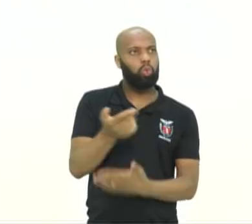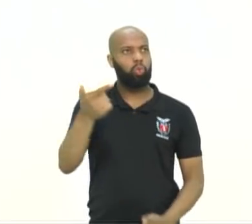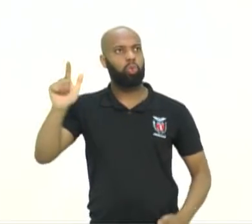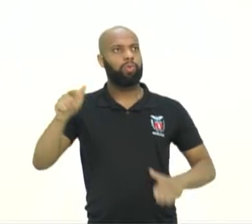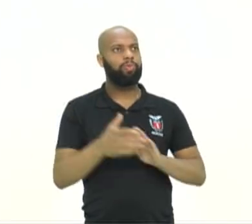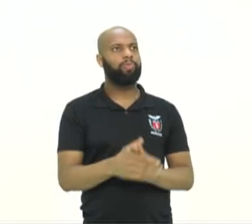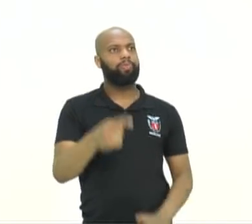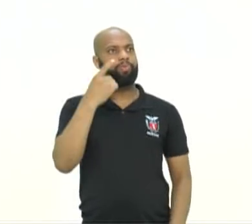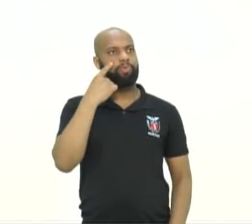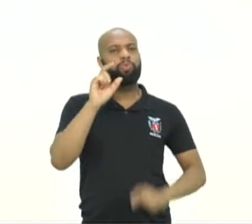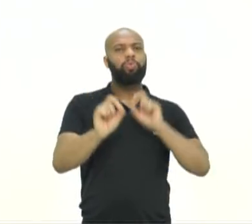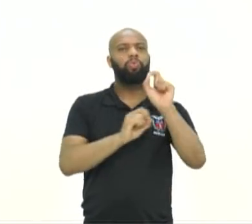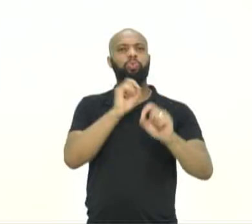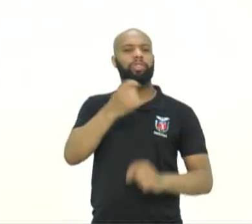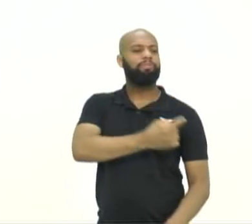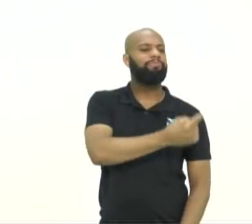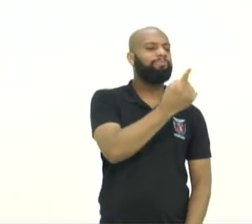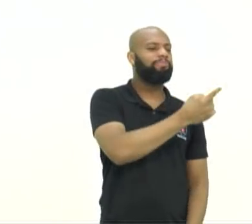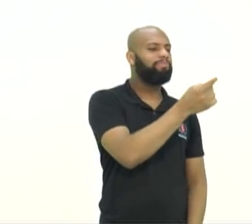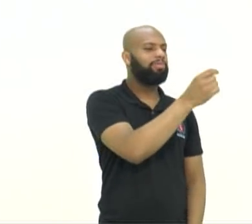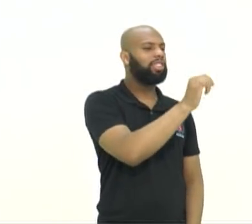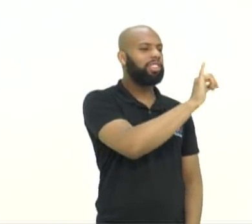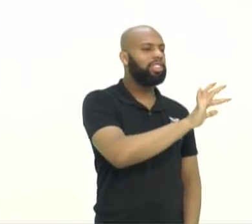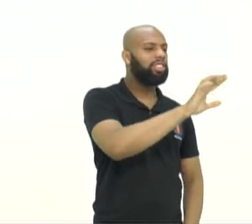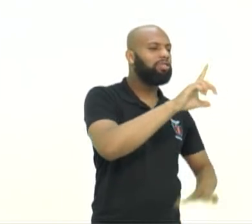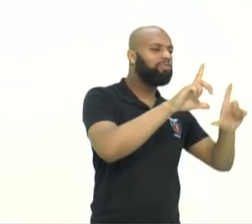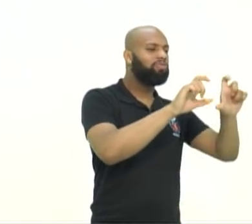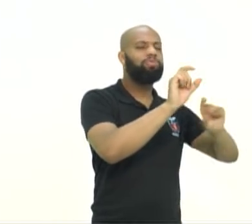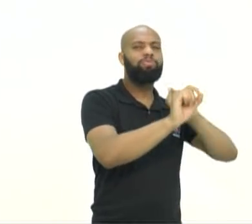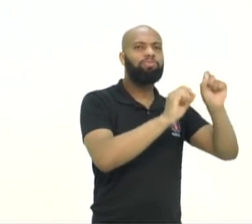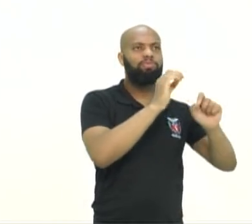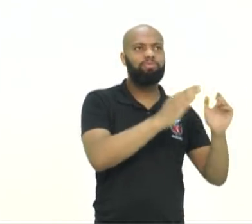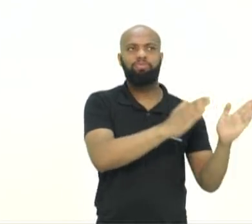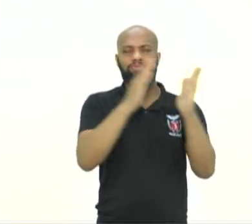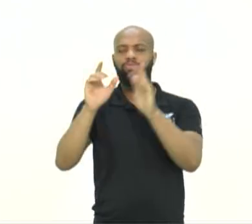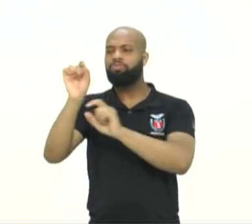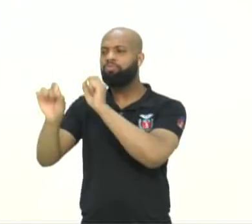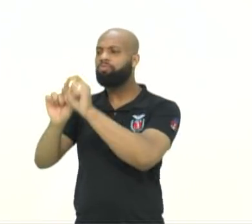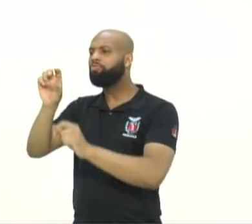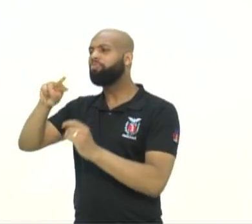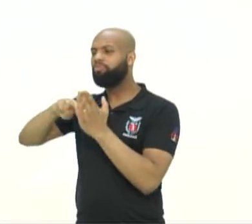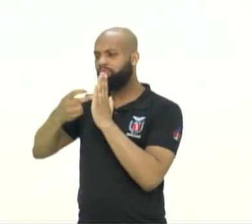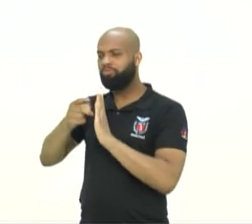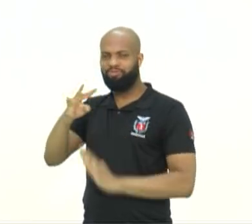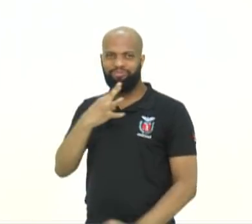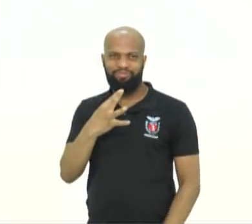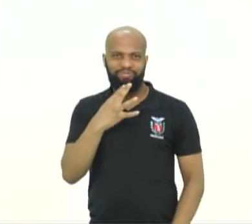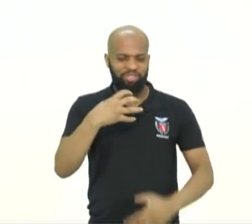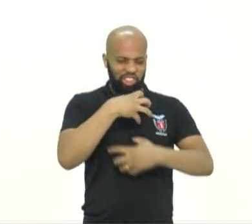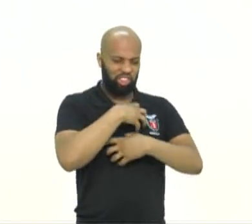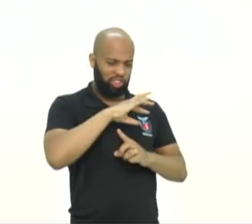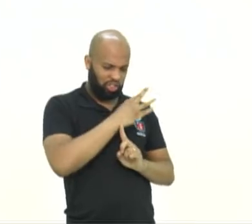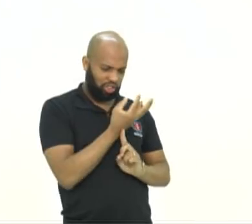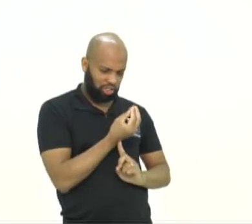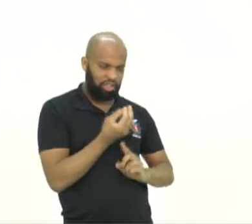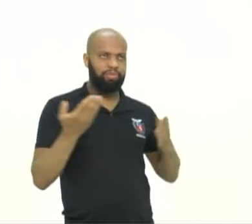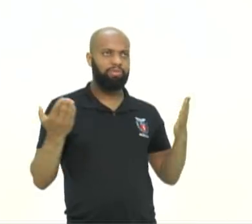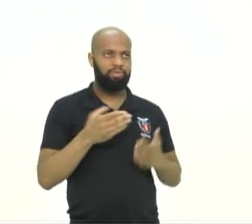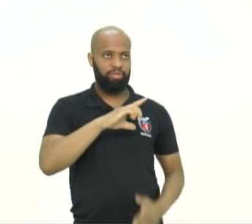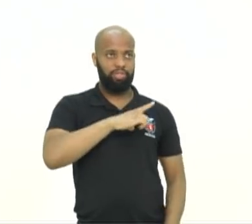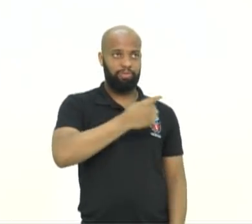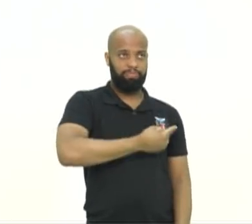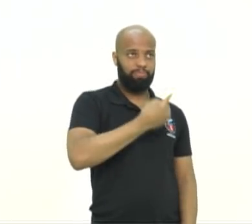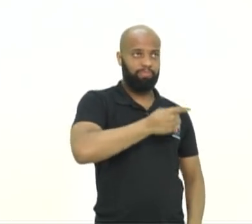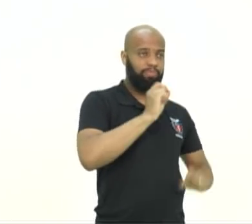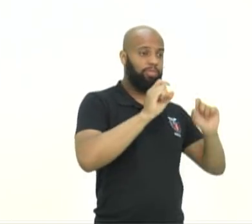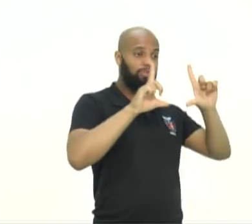E aqui? O que é isso? O que será que é isso? E do lado? O que será que é? Você conhece essas formas de arte? Aqui eu